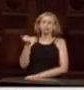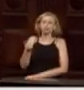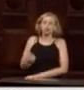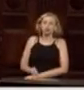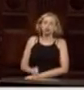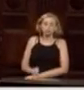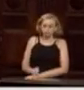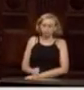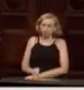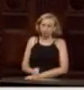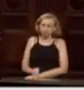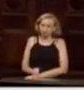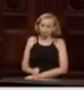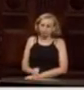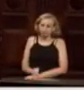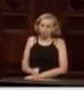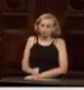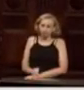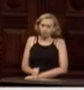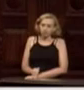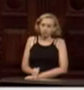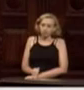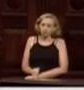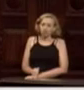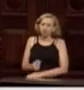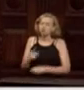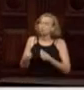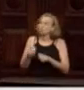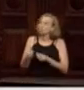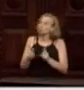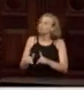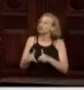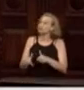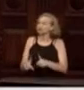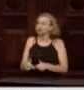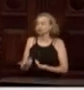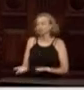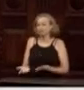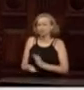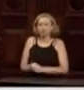são capazes. Sei das suas formas de atuar.